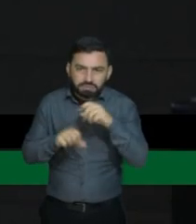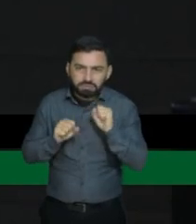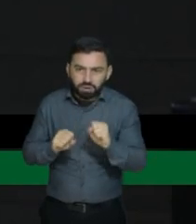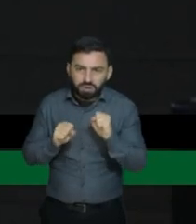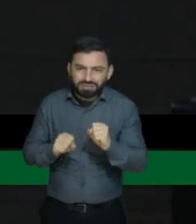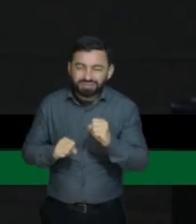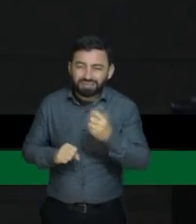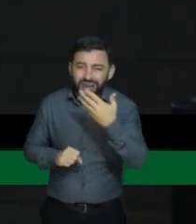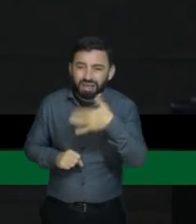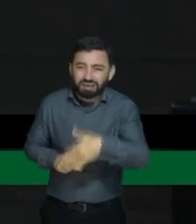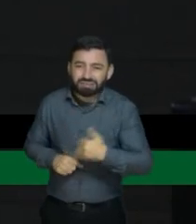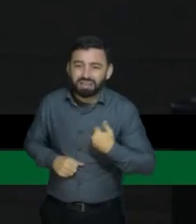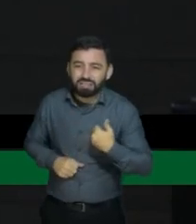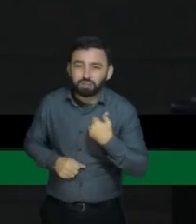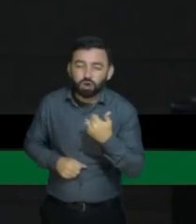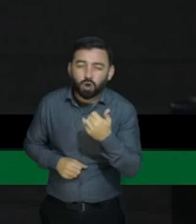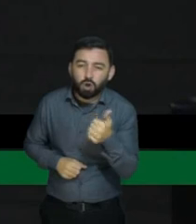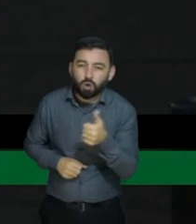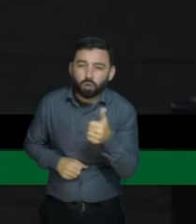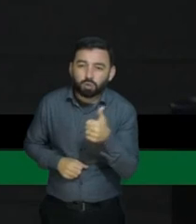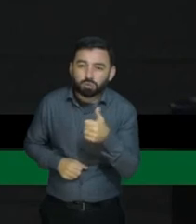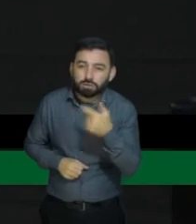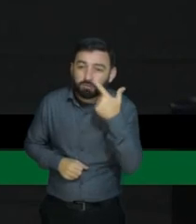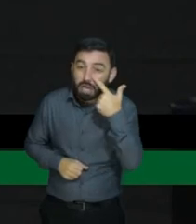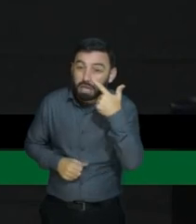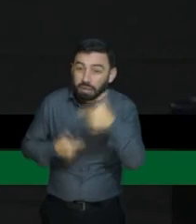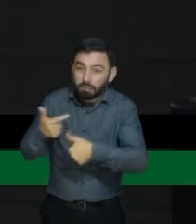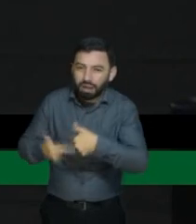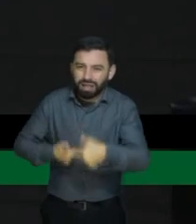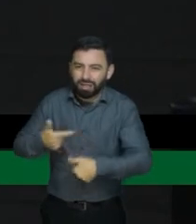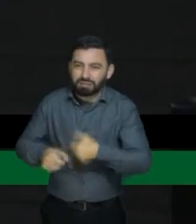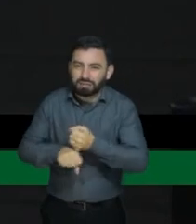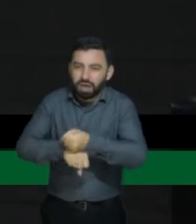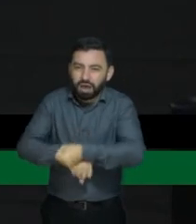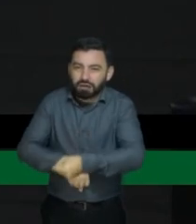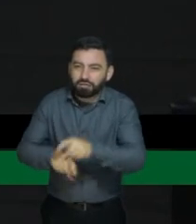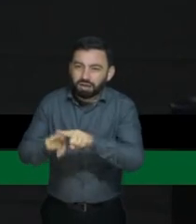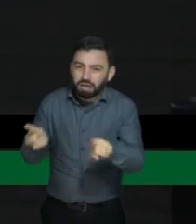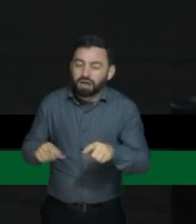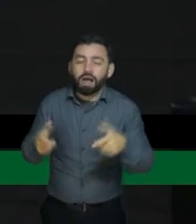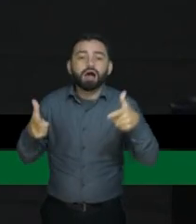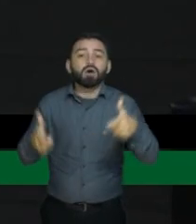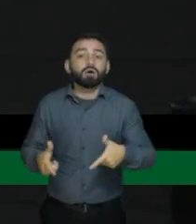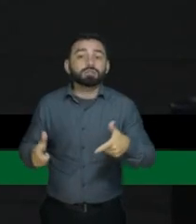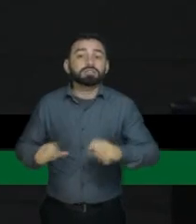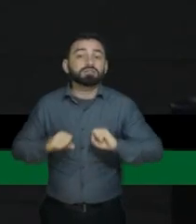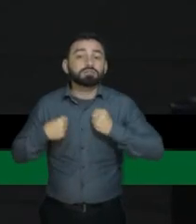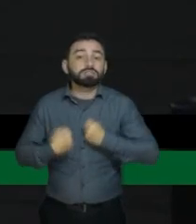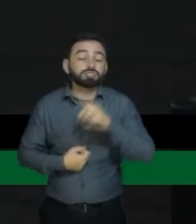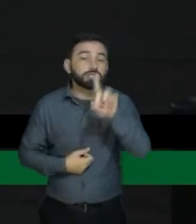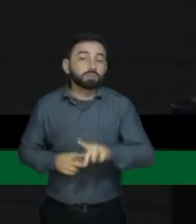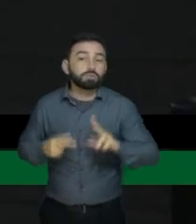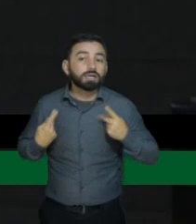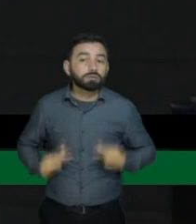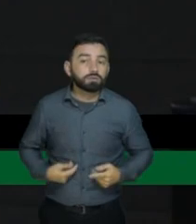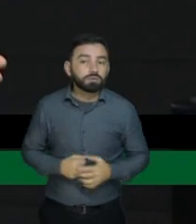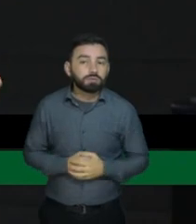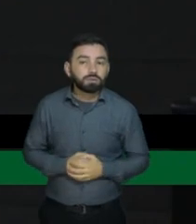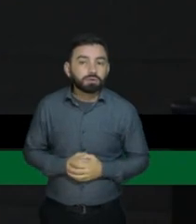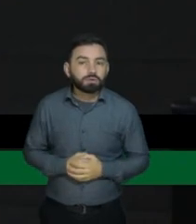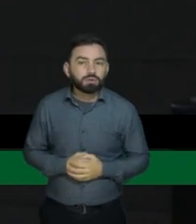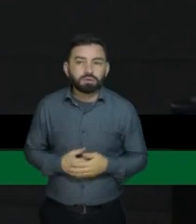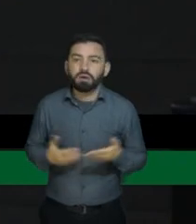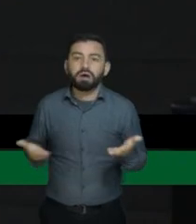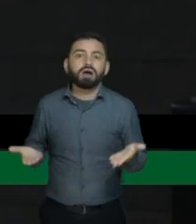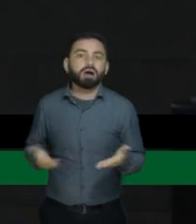de 11 anos de idade e procurar sobre trabalho infantil naquele país. Cadê os defensores dos direitos humanos? Ora, mas